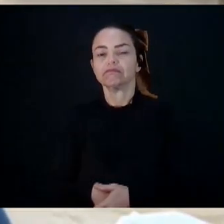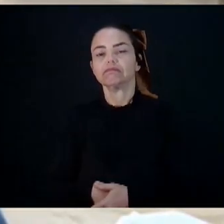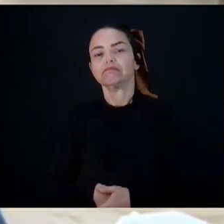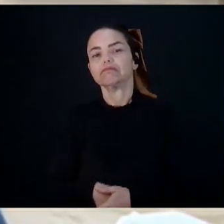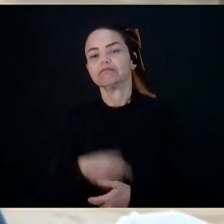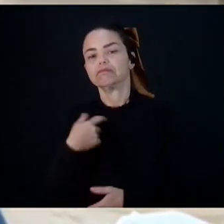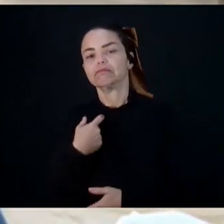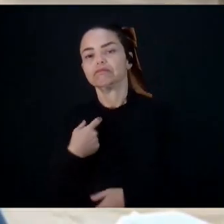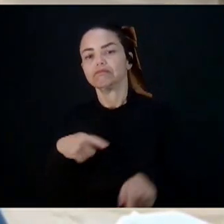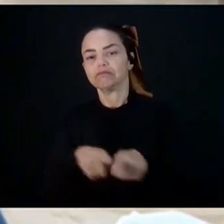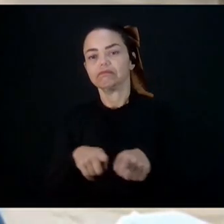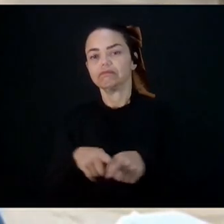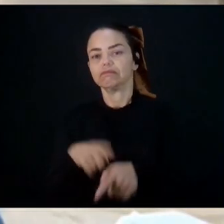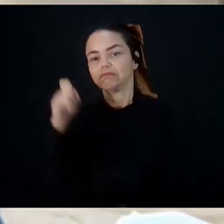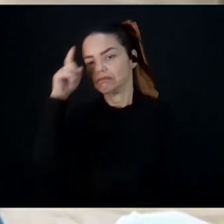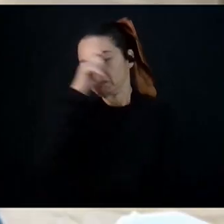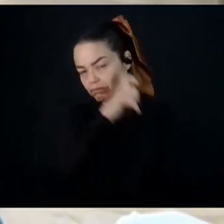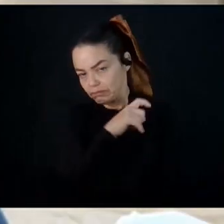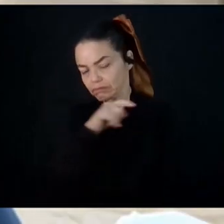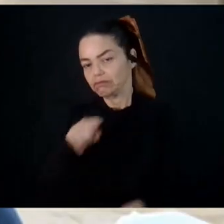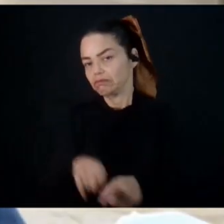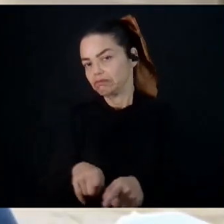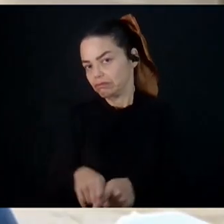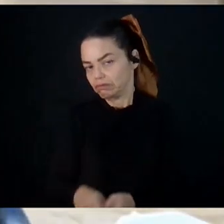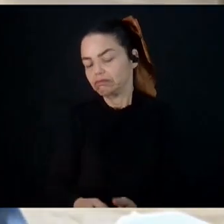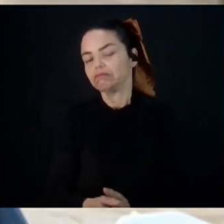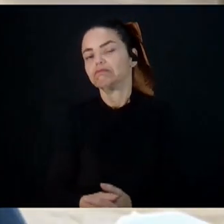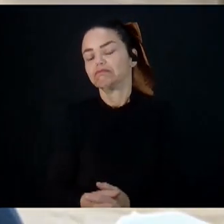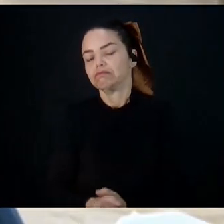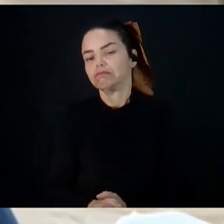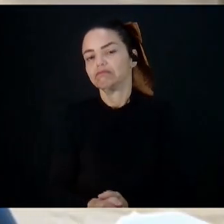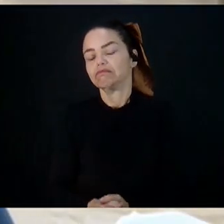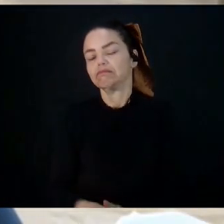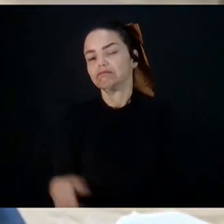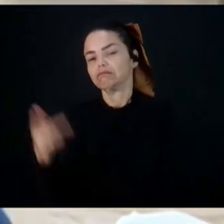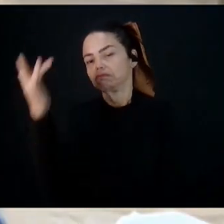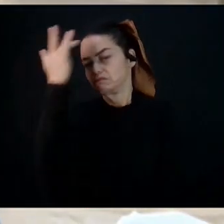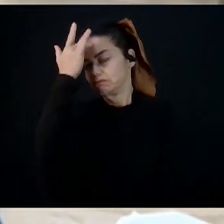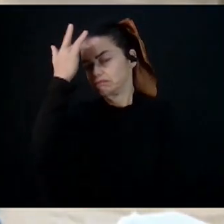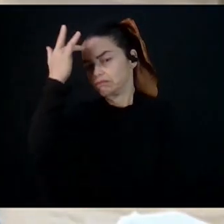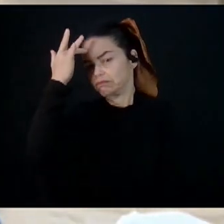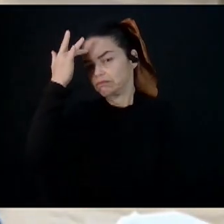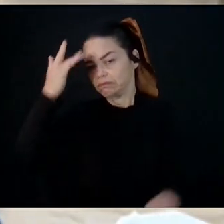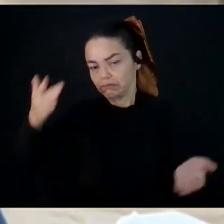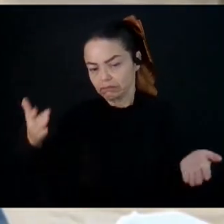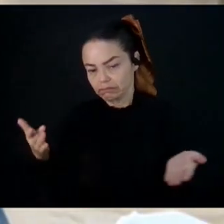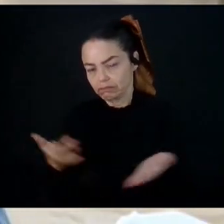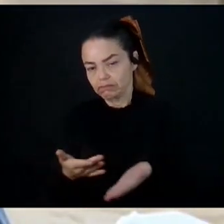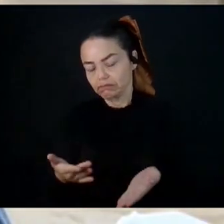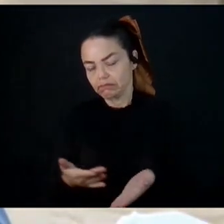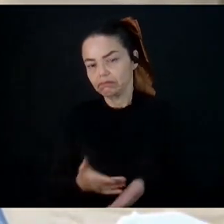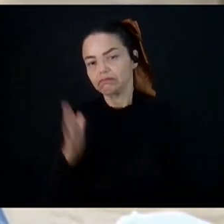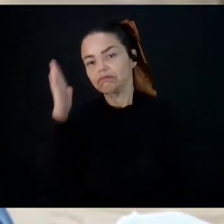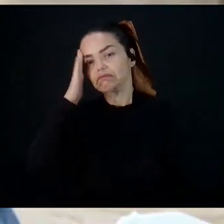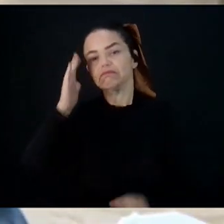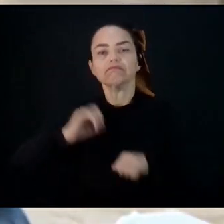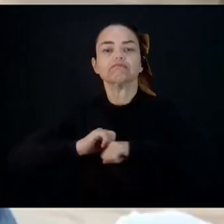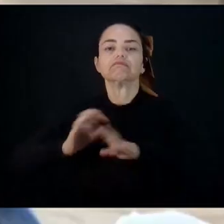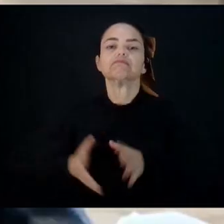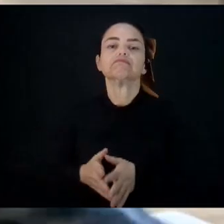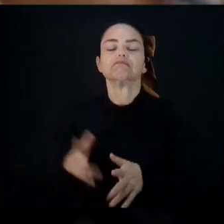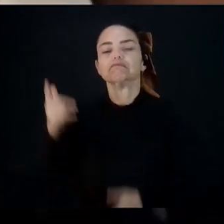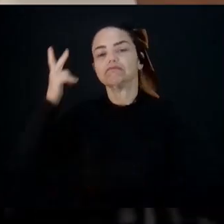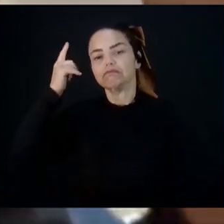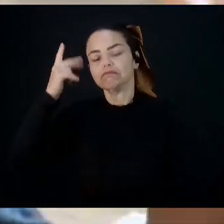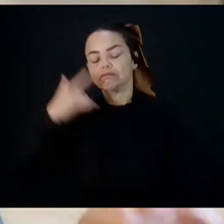são muito difíceis também, né? A saúde mental hoje a gente já compreende que ela faz parte da